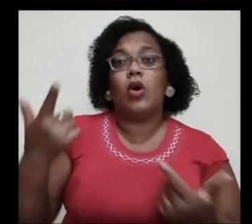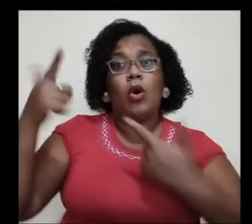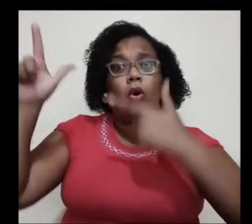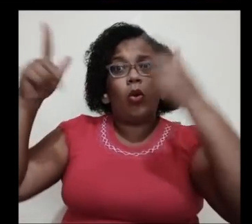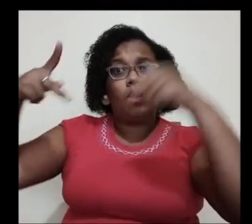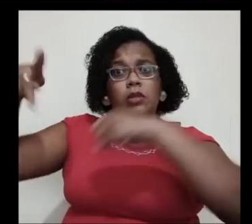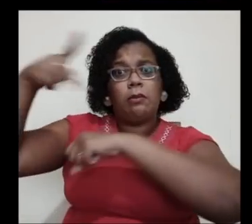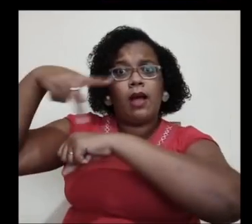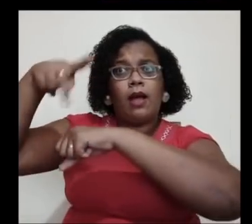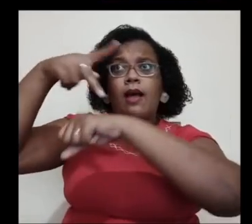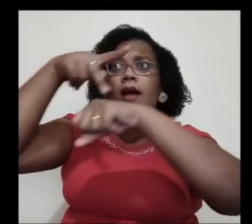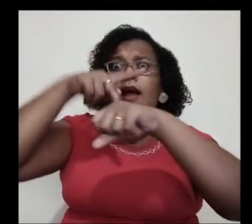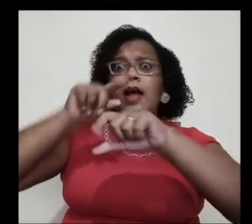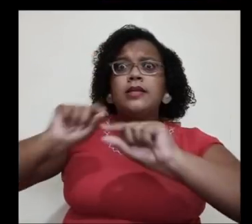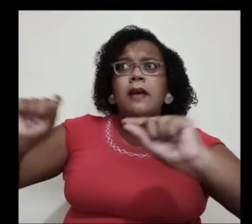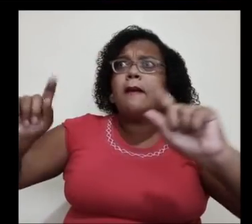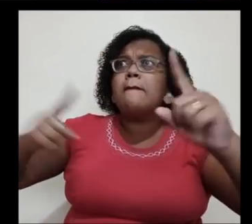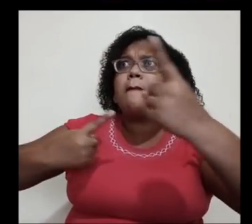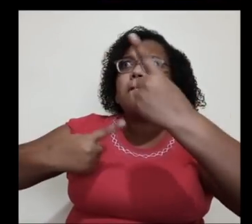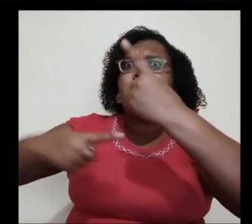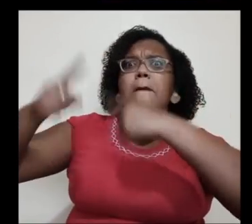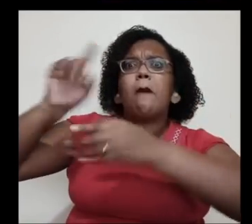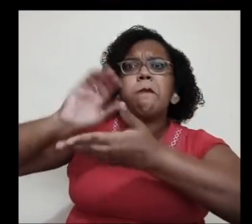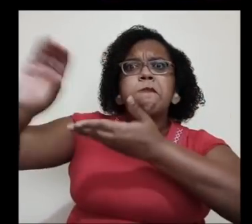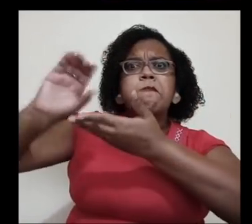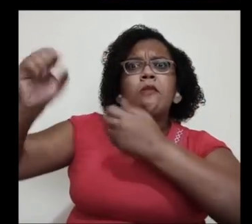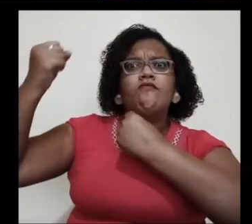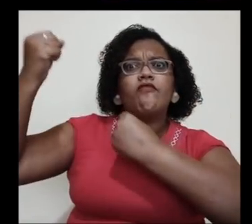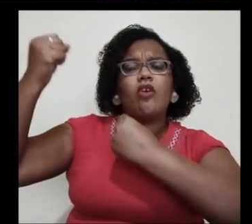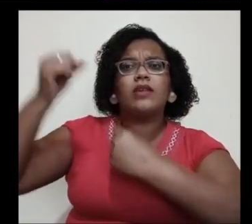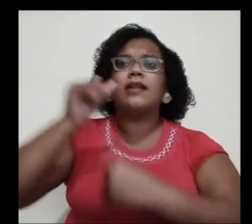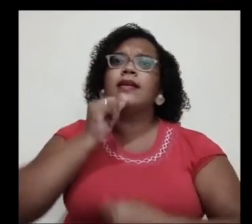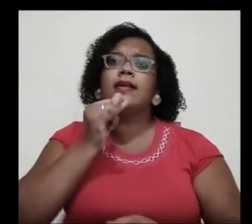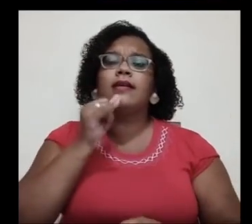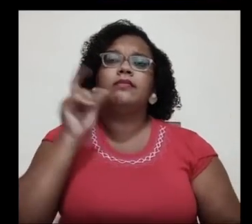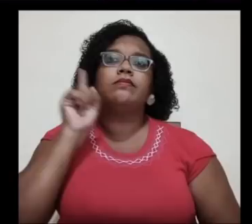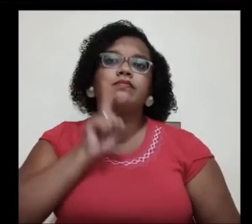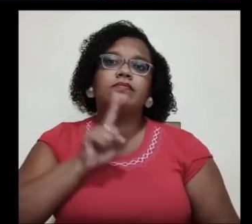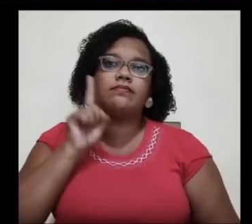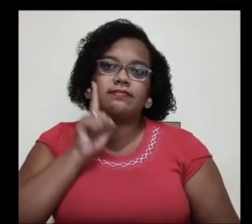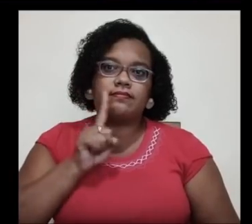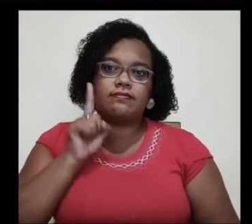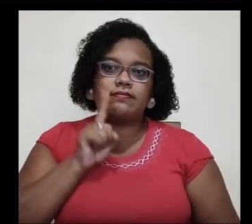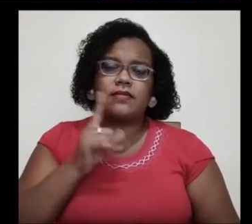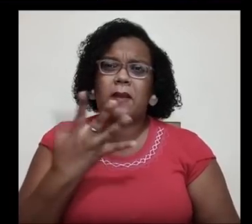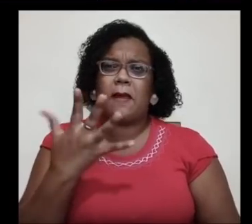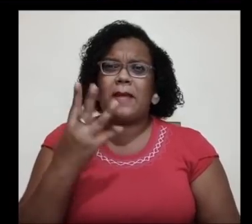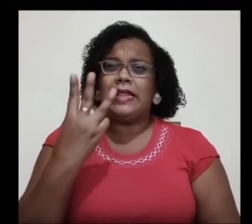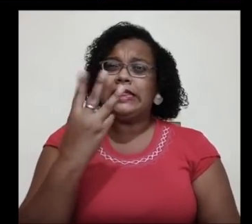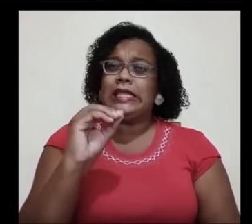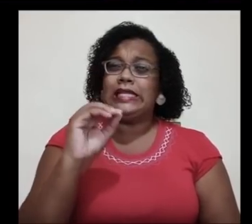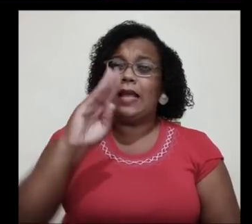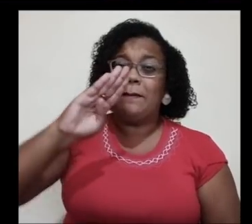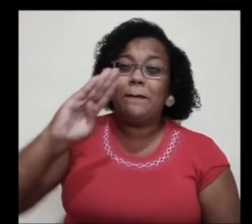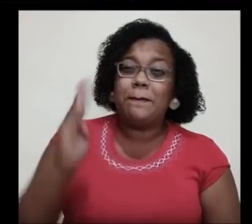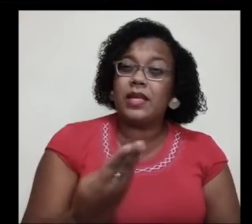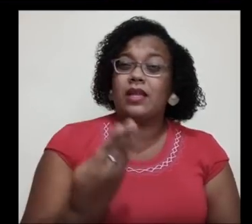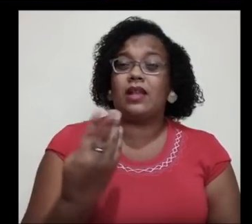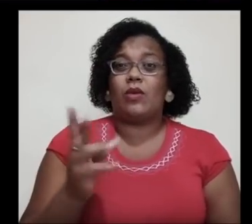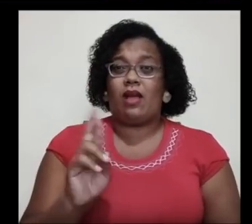estão aportando muito mais recursos, aí eu dou um exemplo, os Estados Unidos, que está da ordem de 30 bilhões de